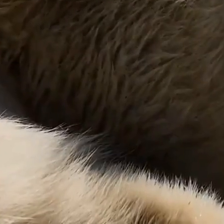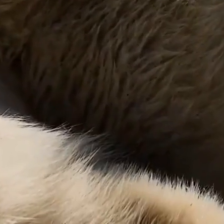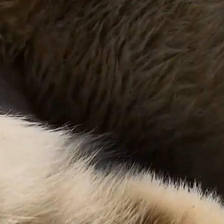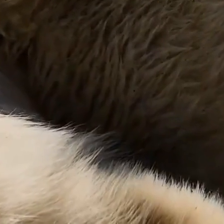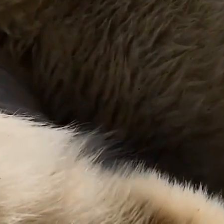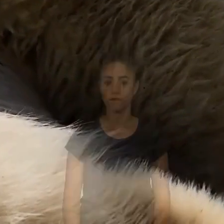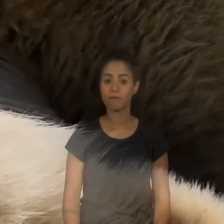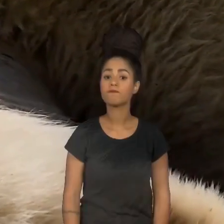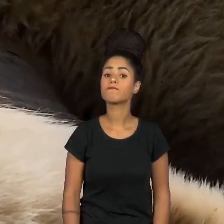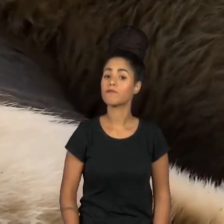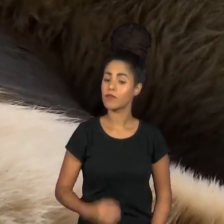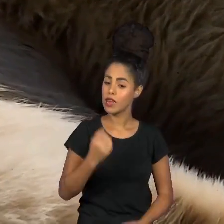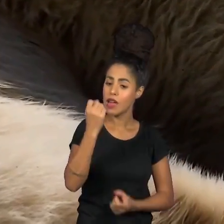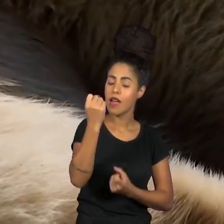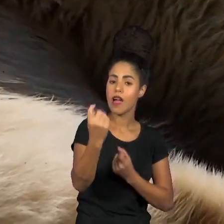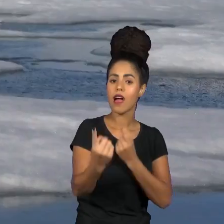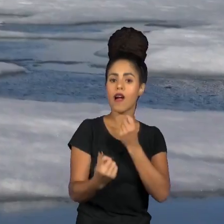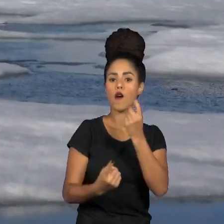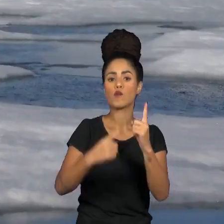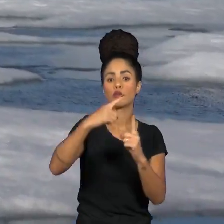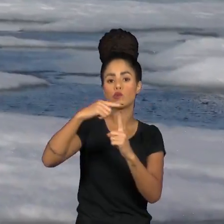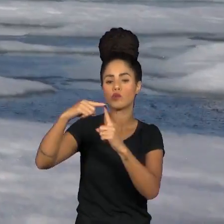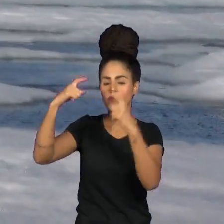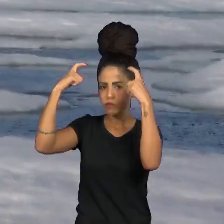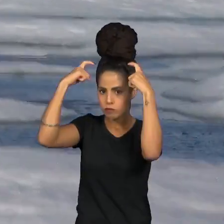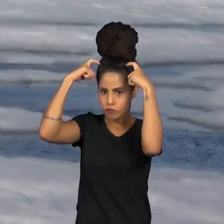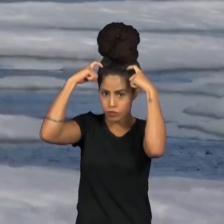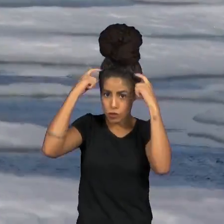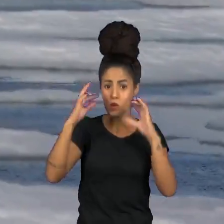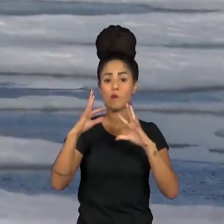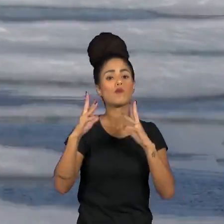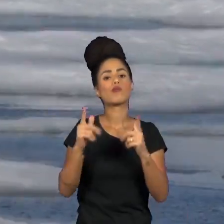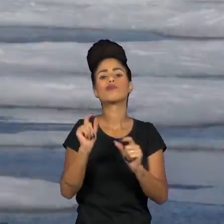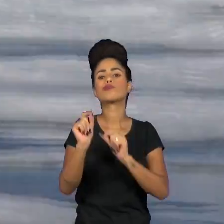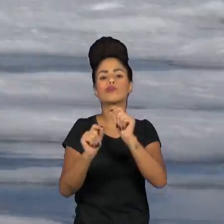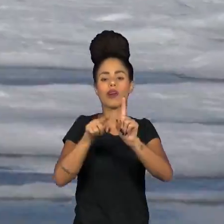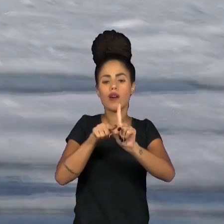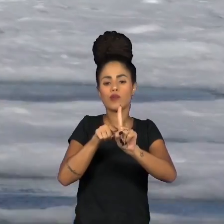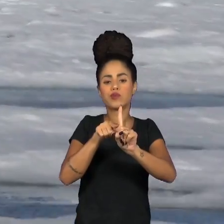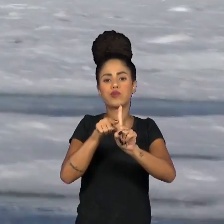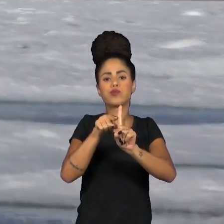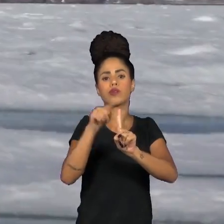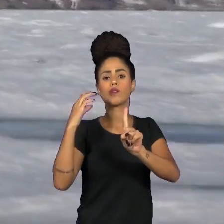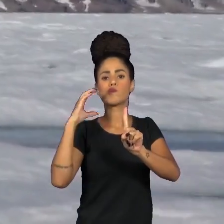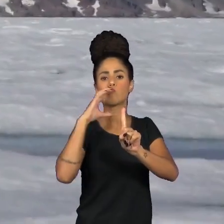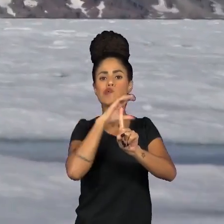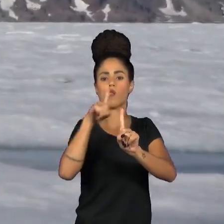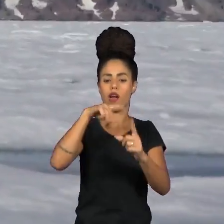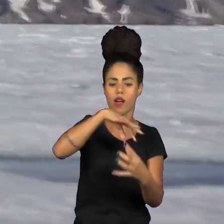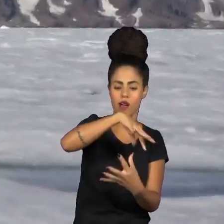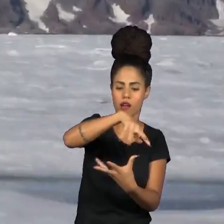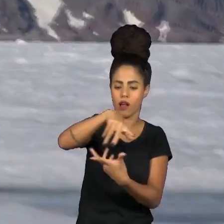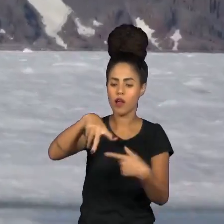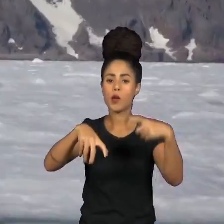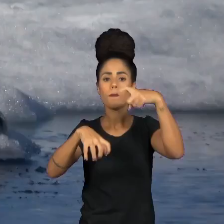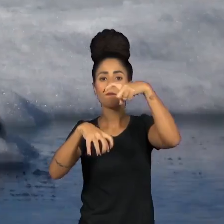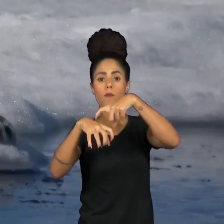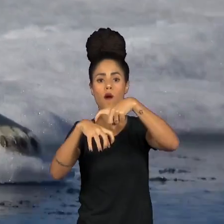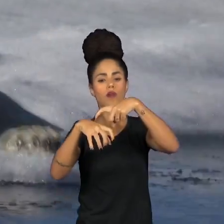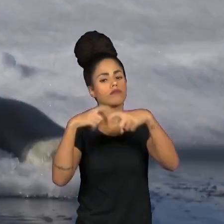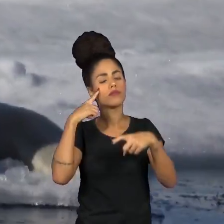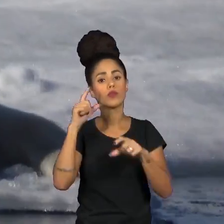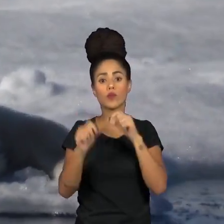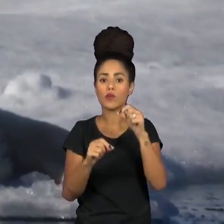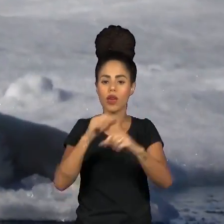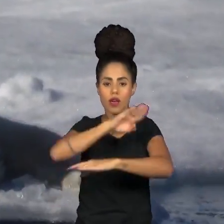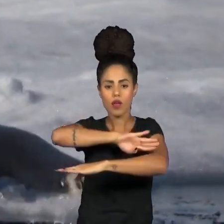Alguns ursos polares enfrentam fome por causa do aumento da temperatura no Polo Norte. A espécie normalmente usa os blocos